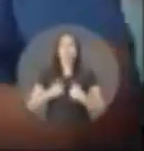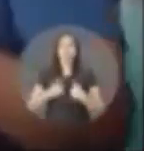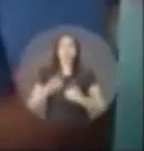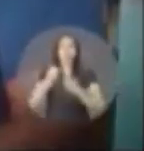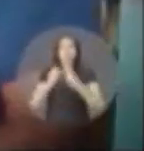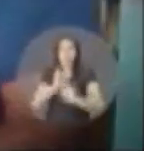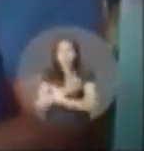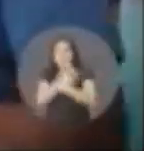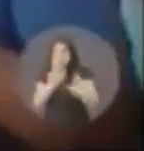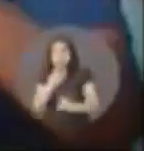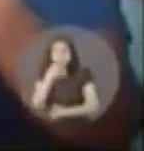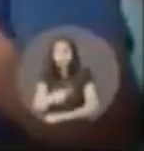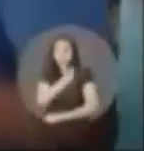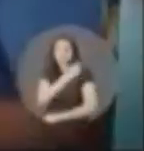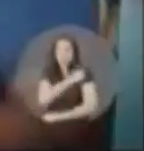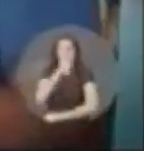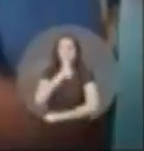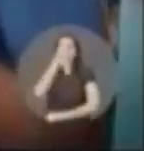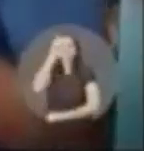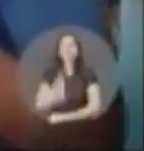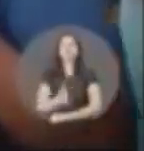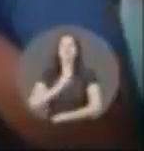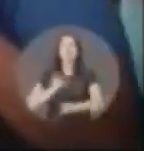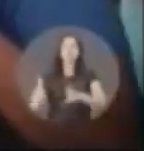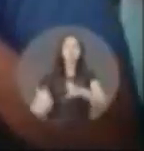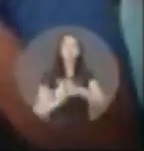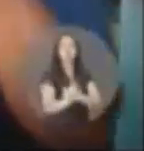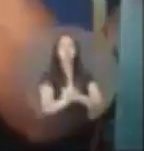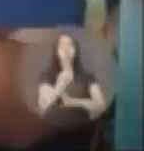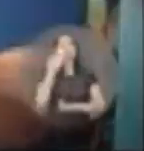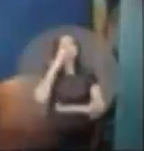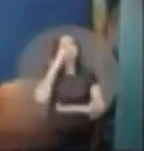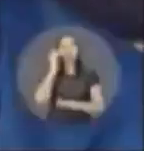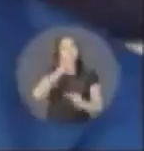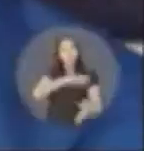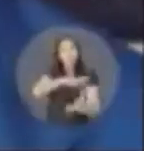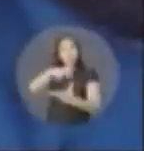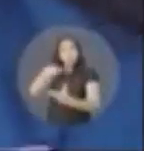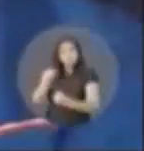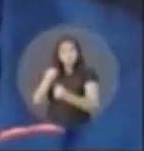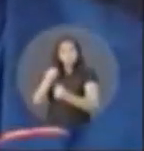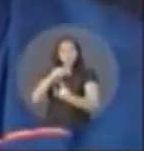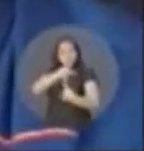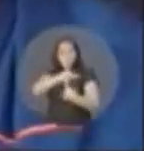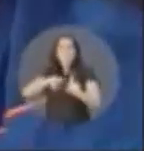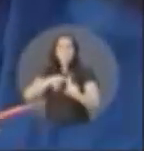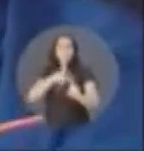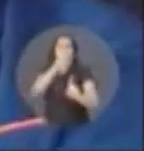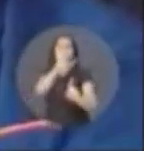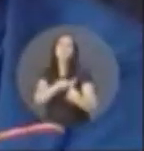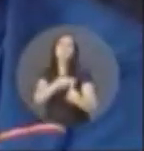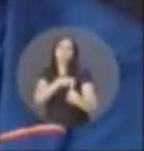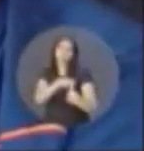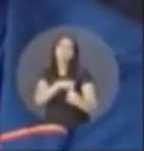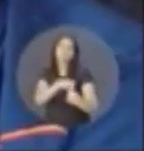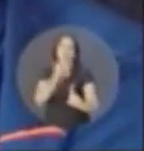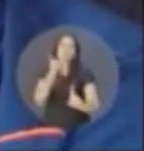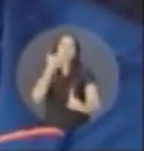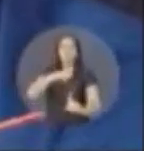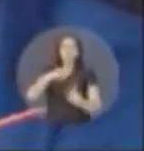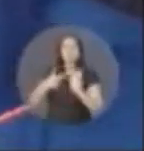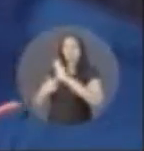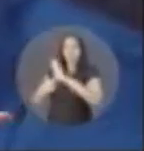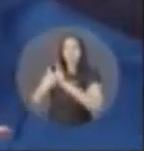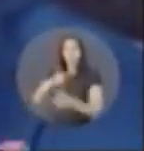tem o direito de estar naquele ambiente para que ela possa entender o mundo a partir da perspectiva dela. e mostrar para as outras pessoas, eu existo.